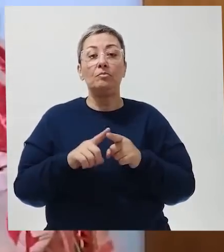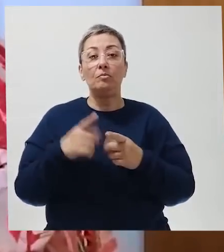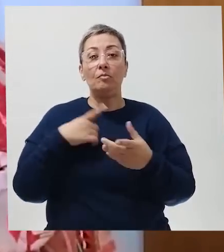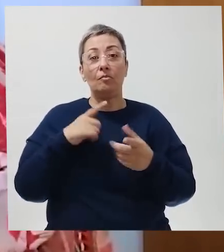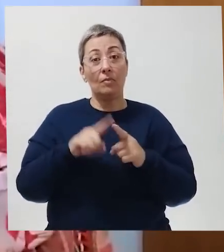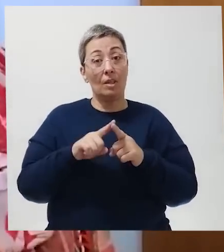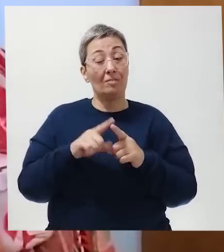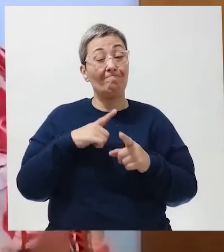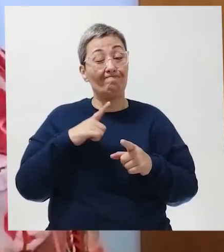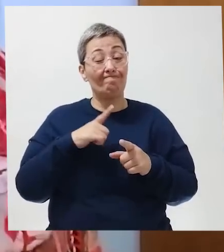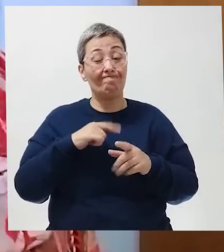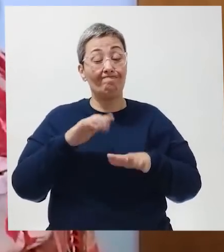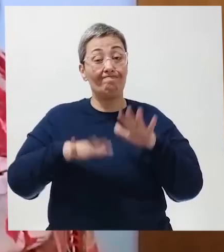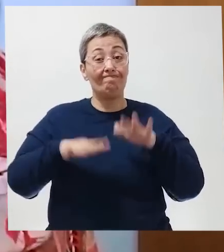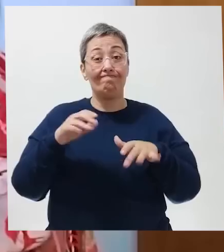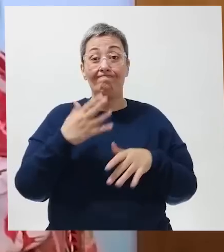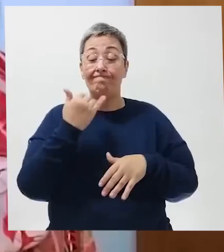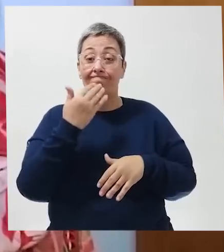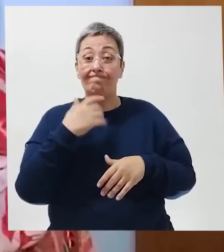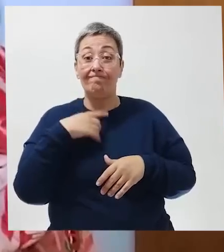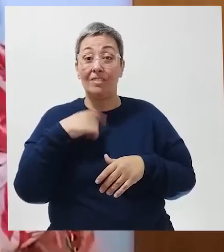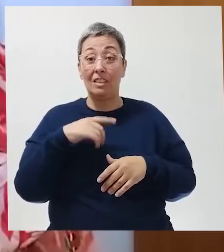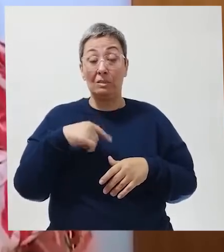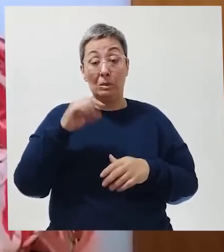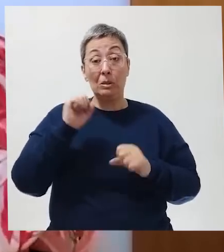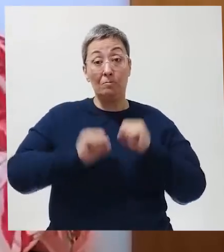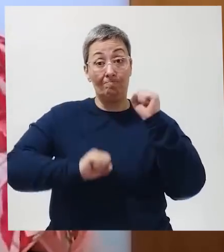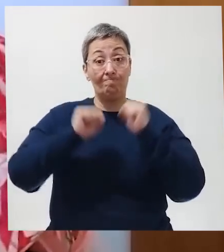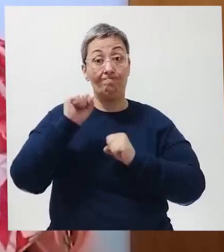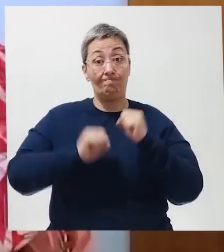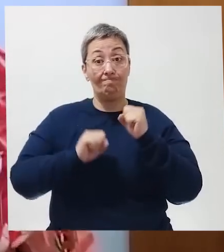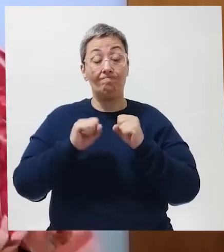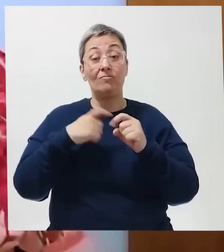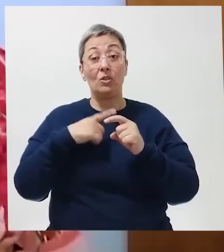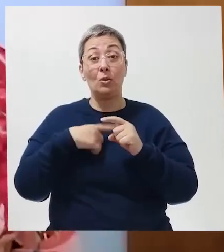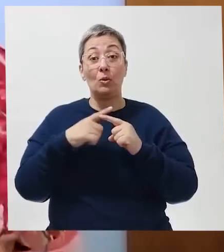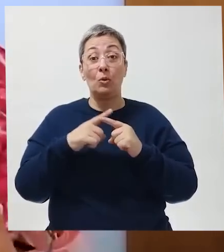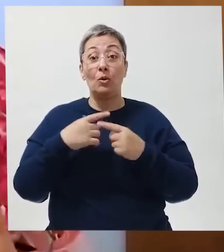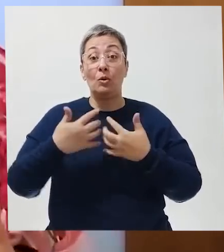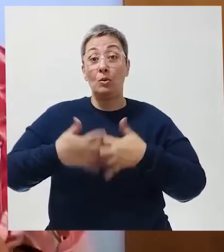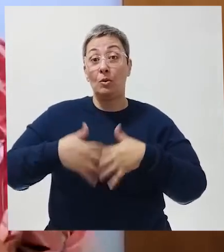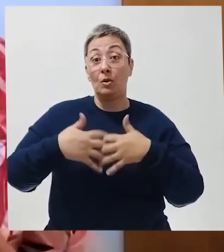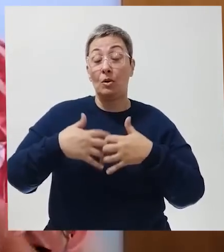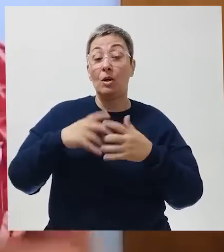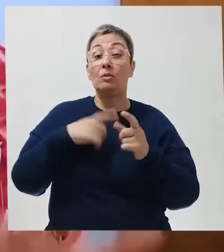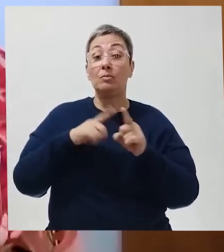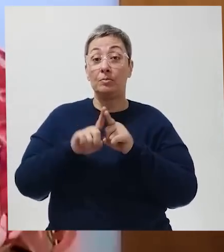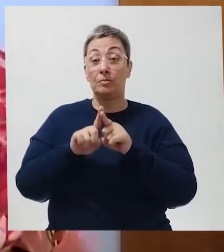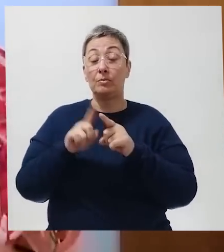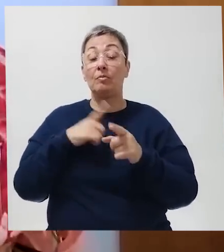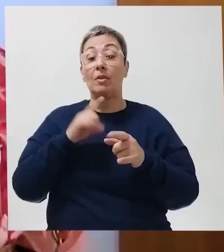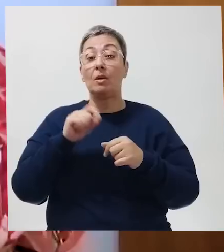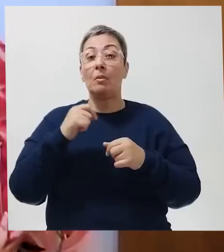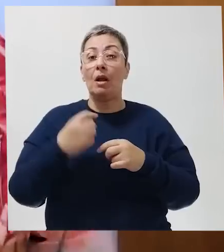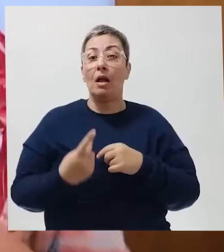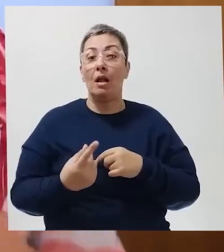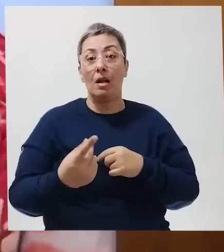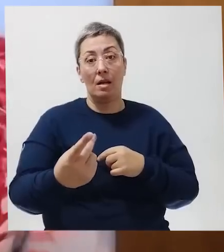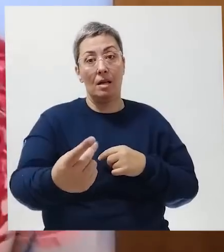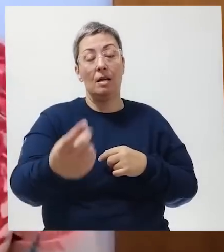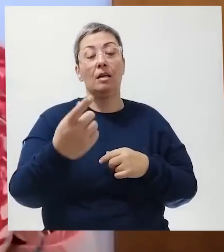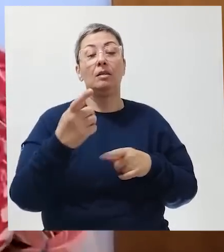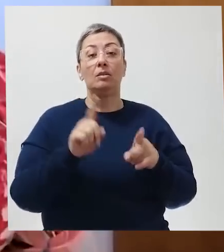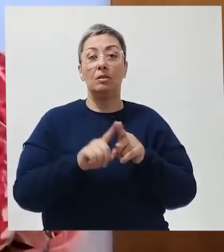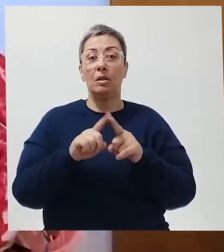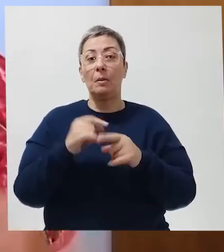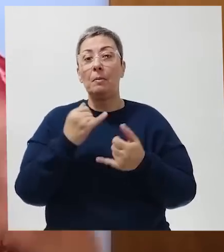categoria. Agora, existem alimentos como os alimentos processados, que são aqueles produzidos pela indústria para durarem